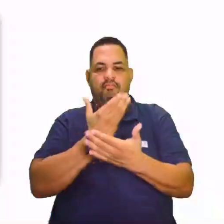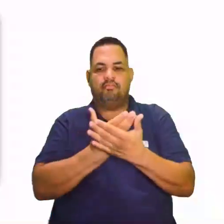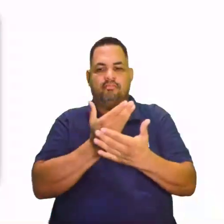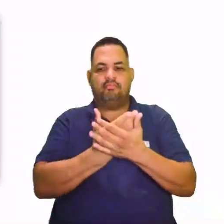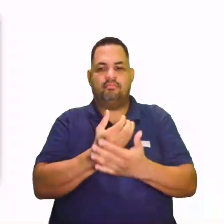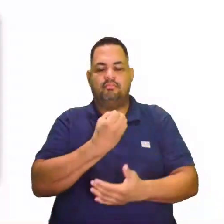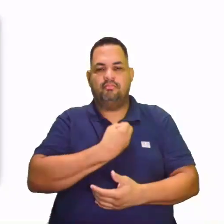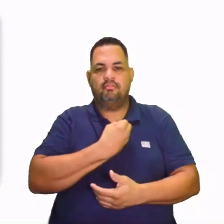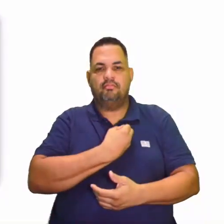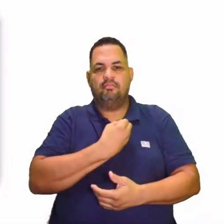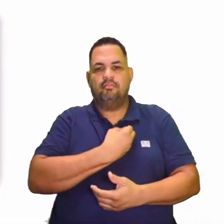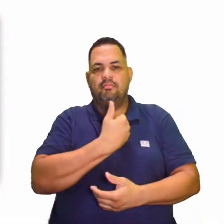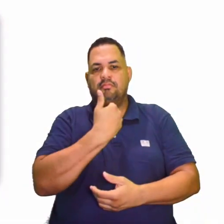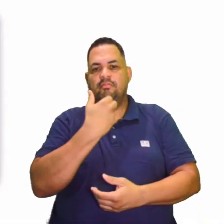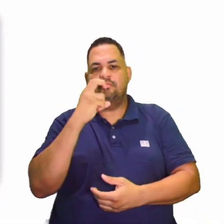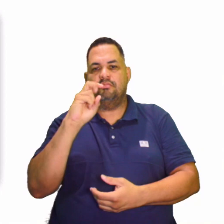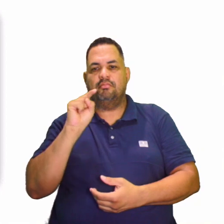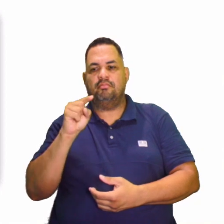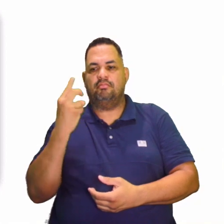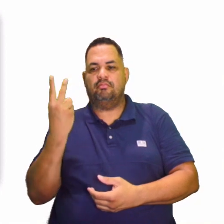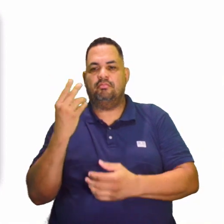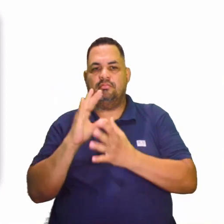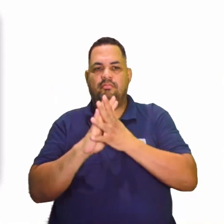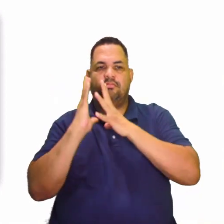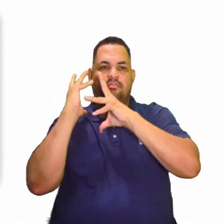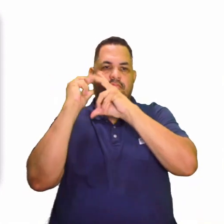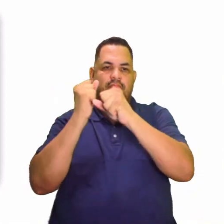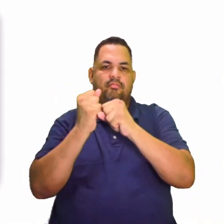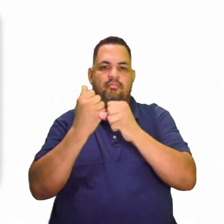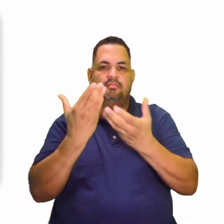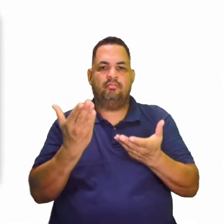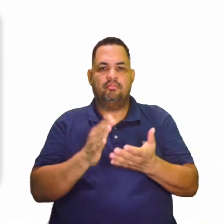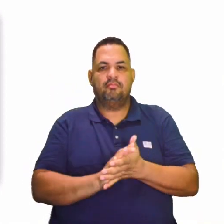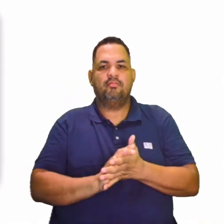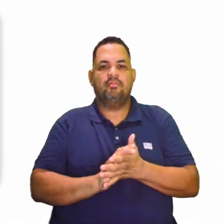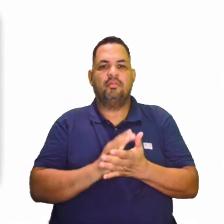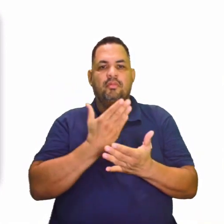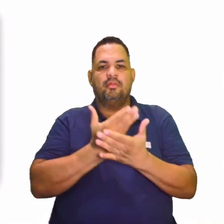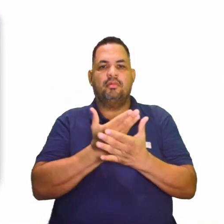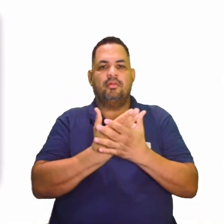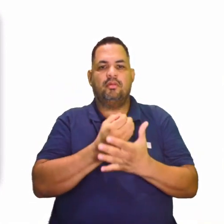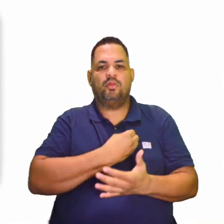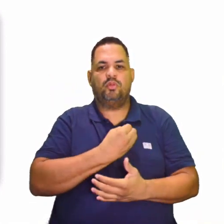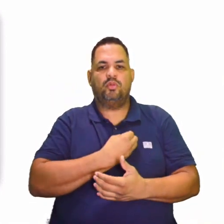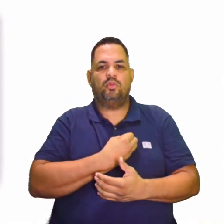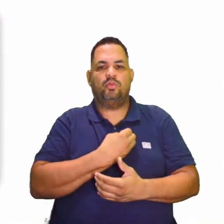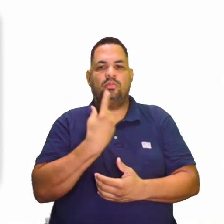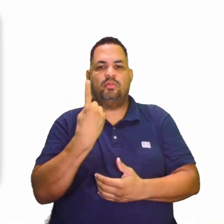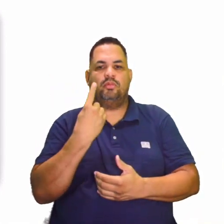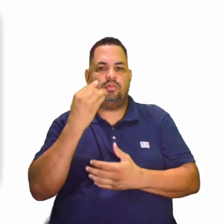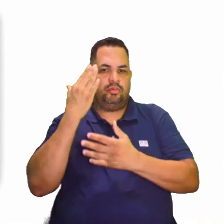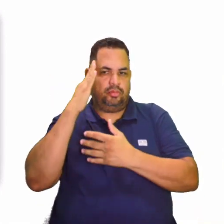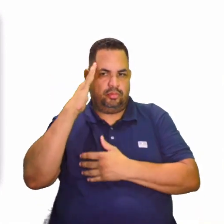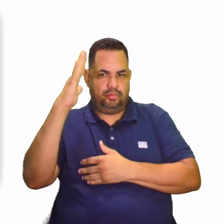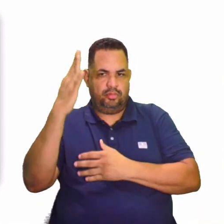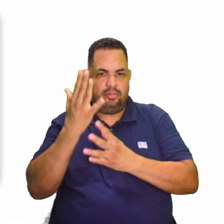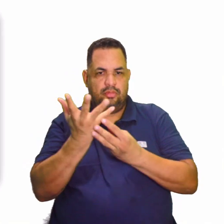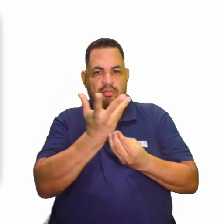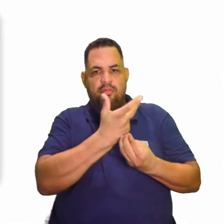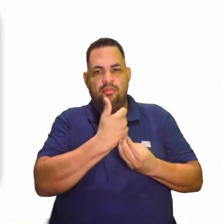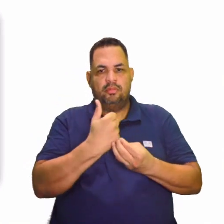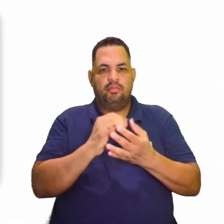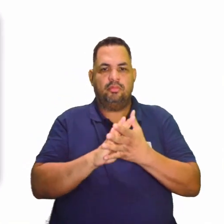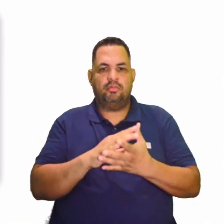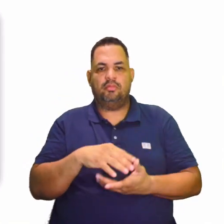15.1, revisão geral da unidade 1, e vamos abordar a aula 1, concepções de arte, aula